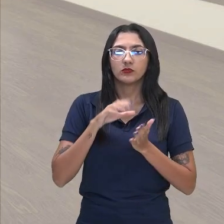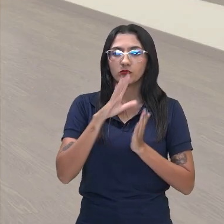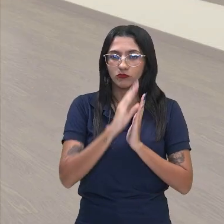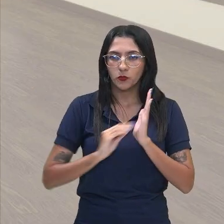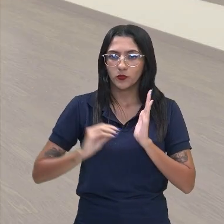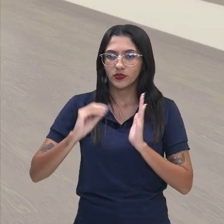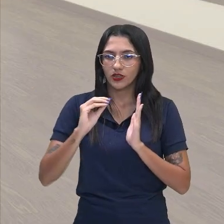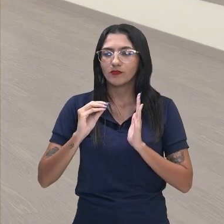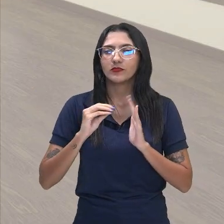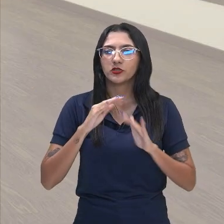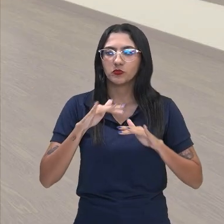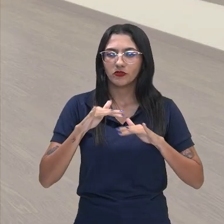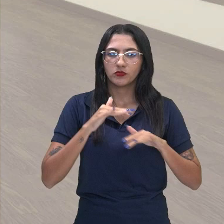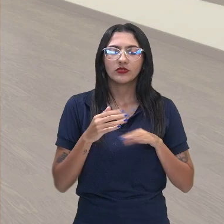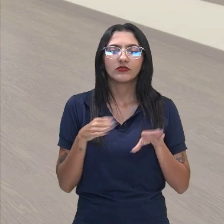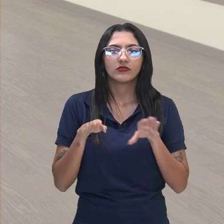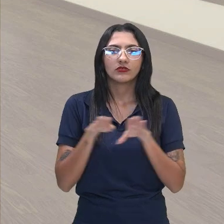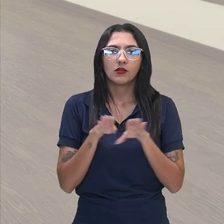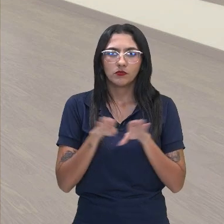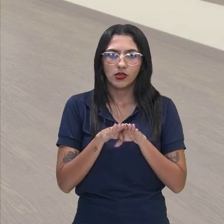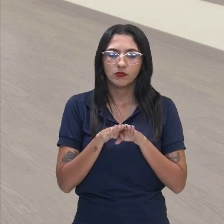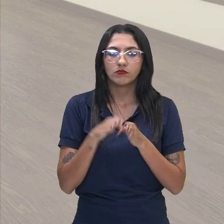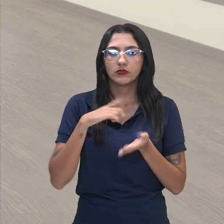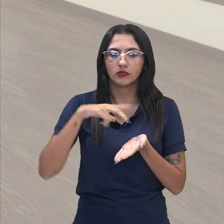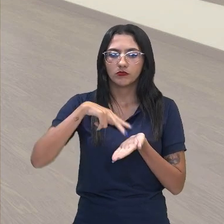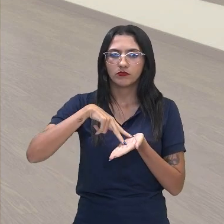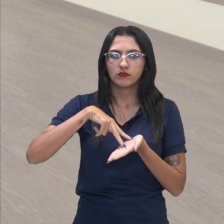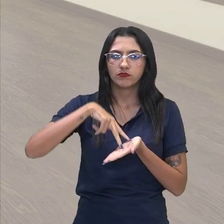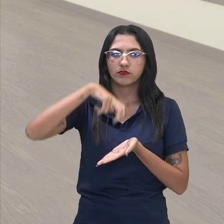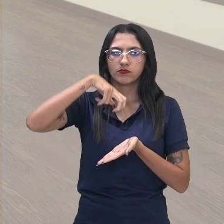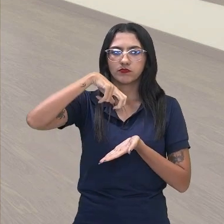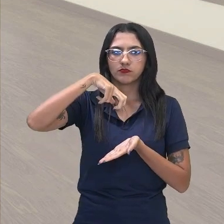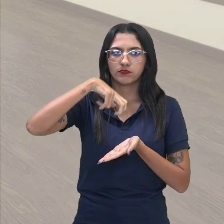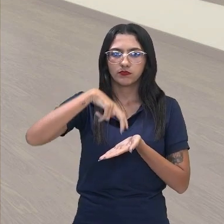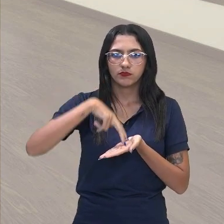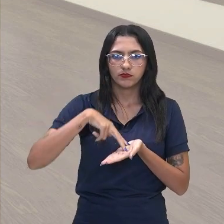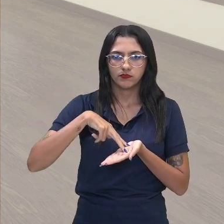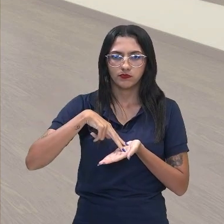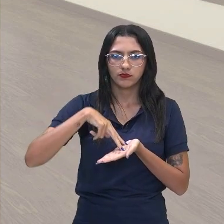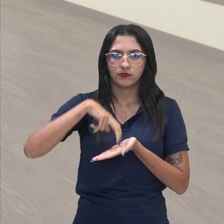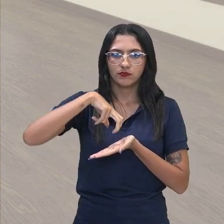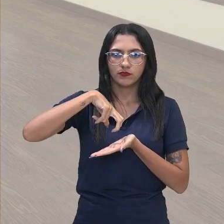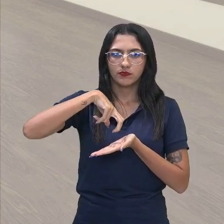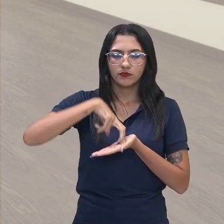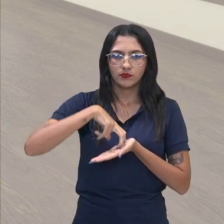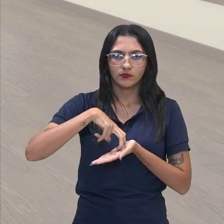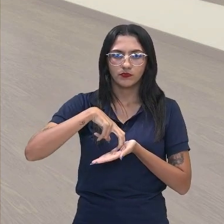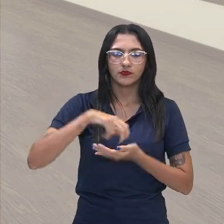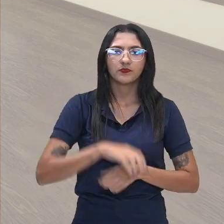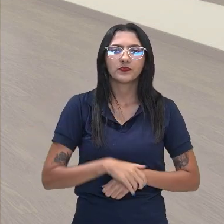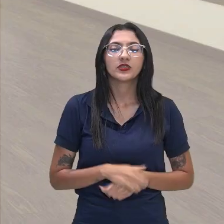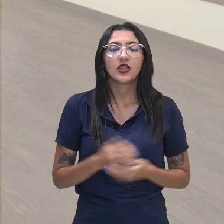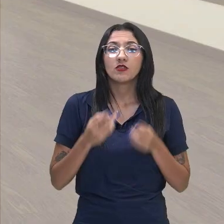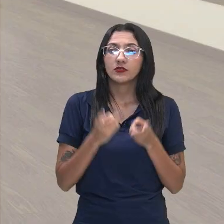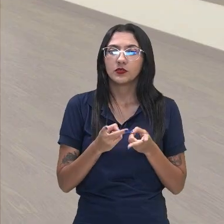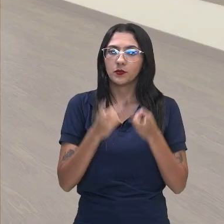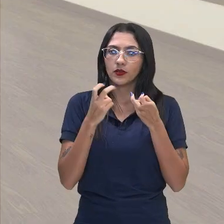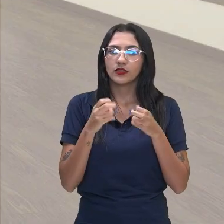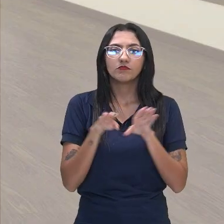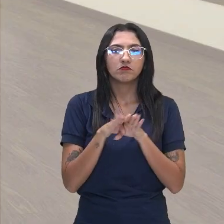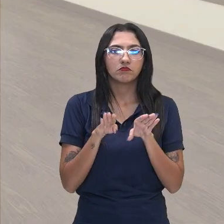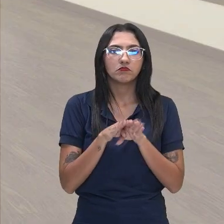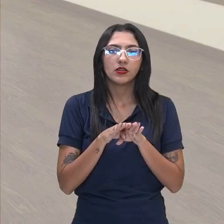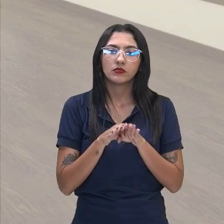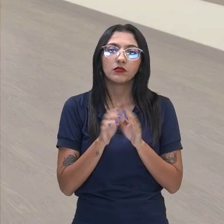Subindo. Eu elevo, relevé. Né? E aqui também vou perceber que nós temos